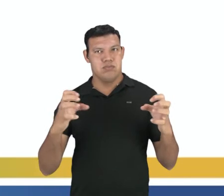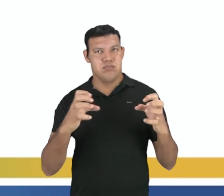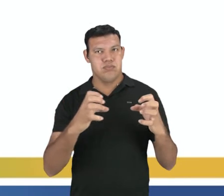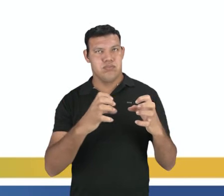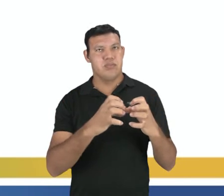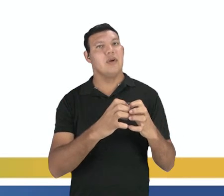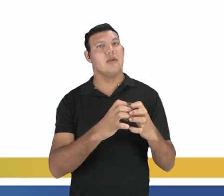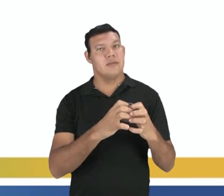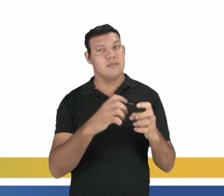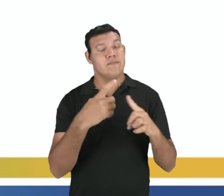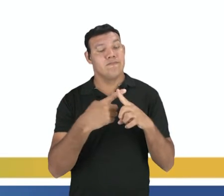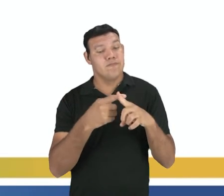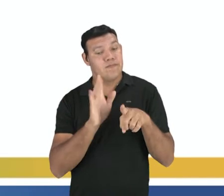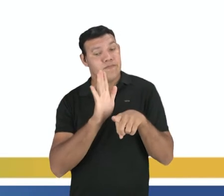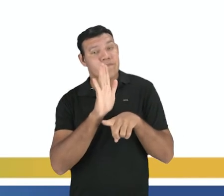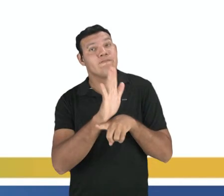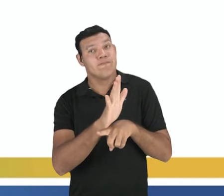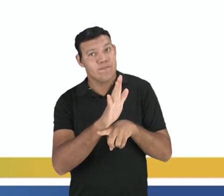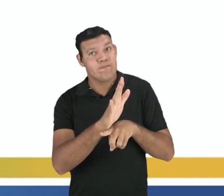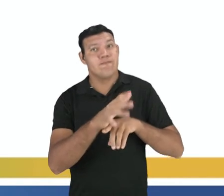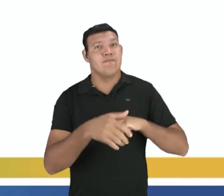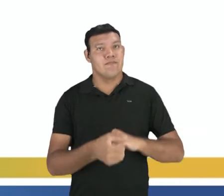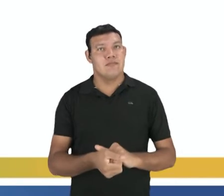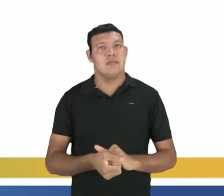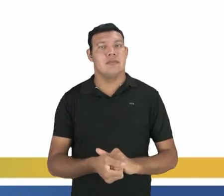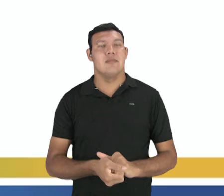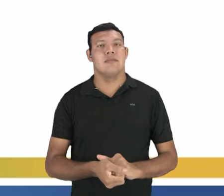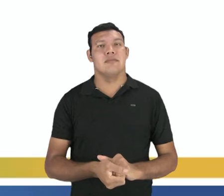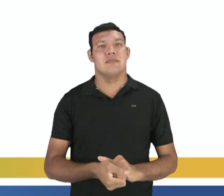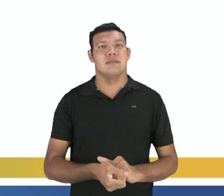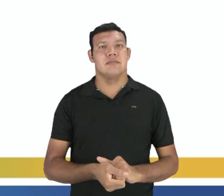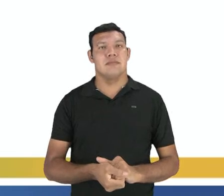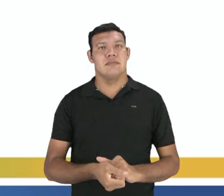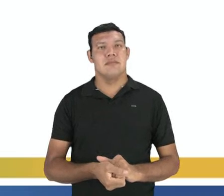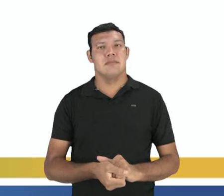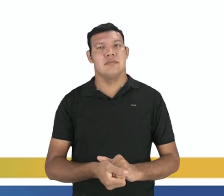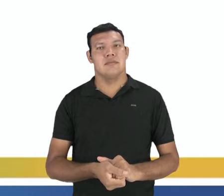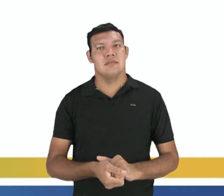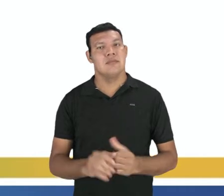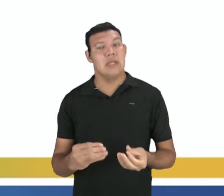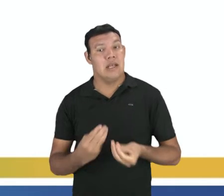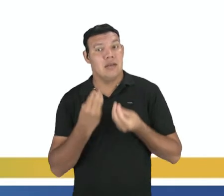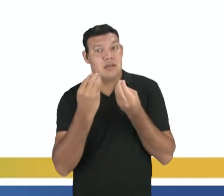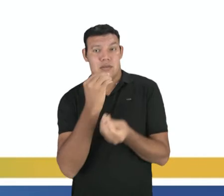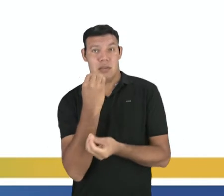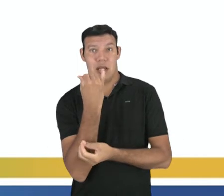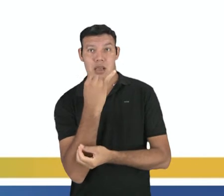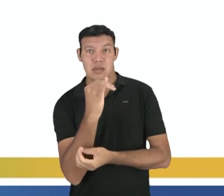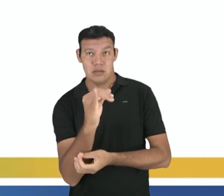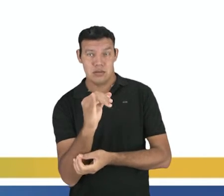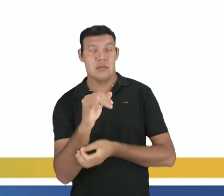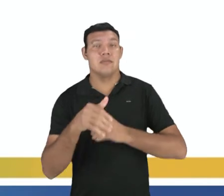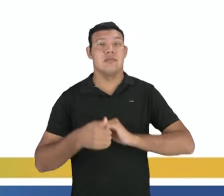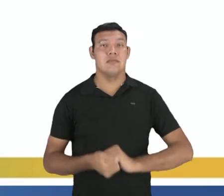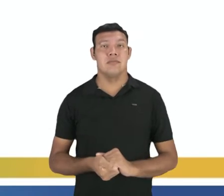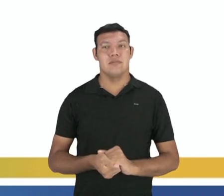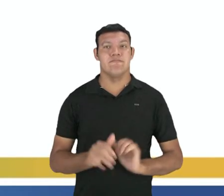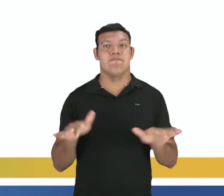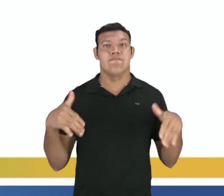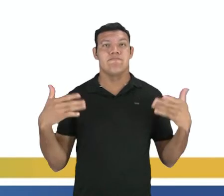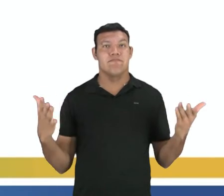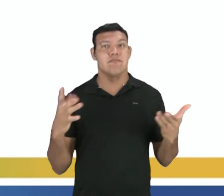tá ajudando no deslocamento Ok então ela tá dando a energia para o corpo Oi